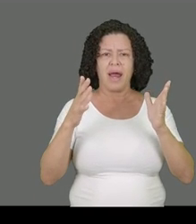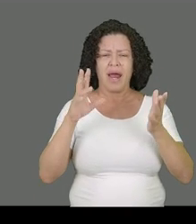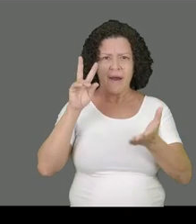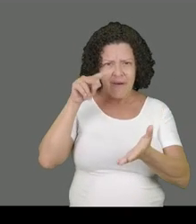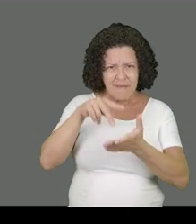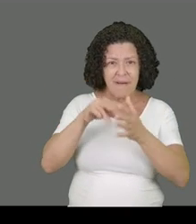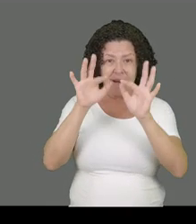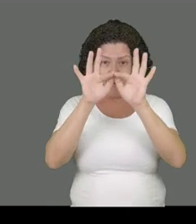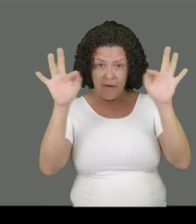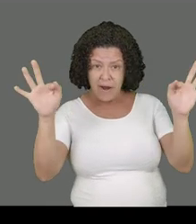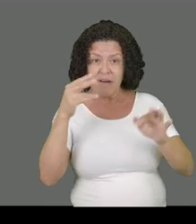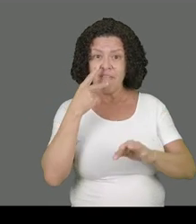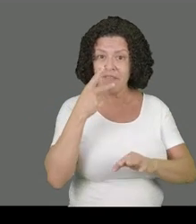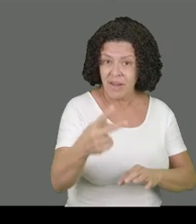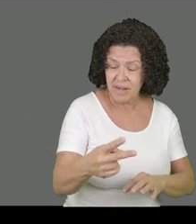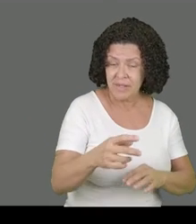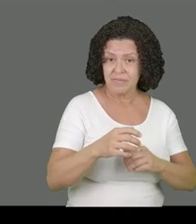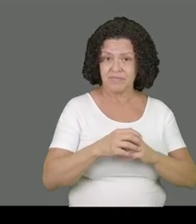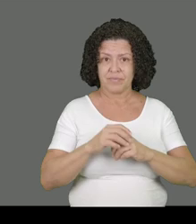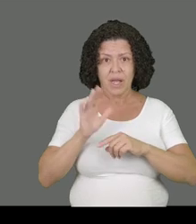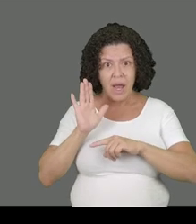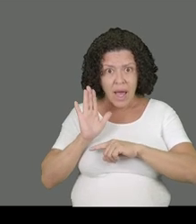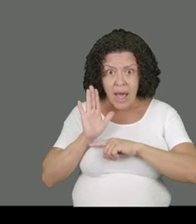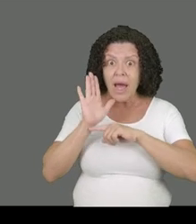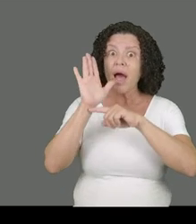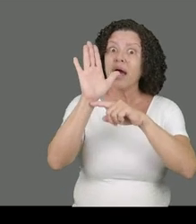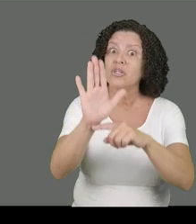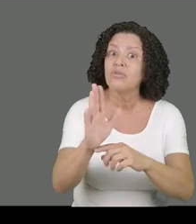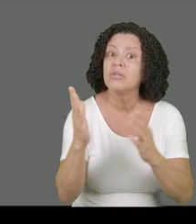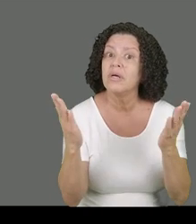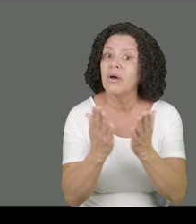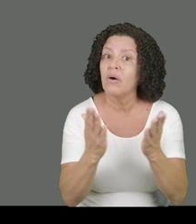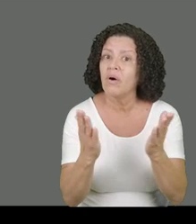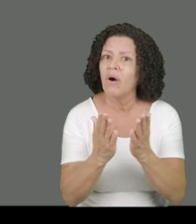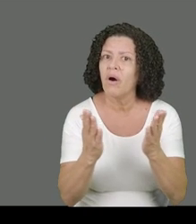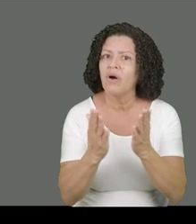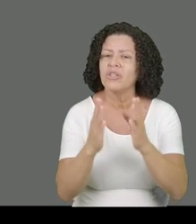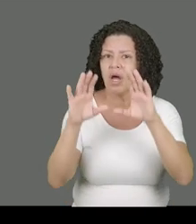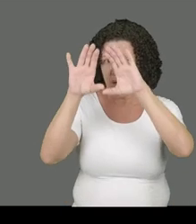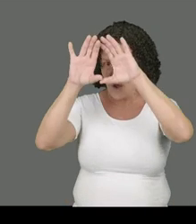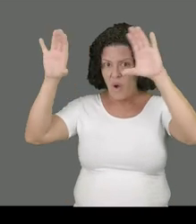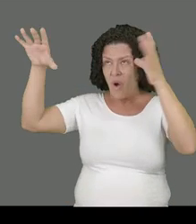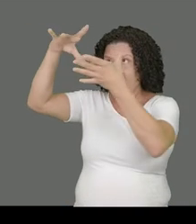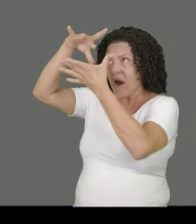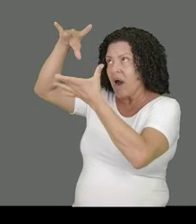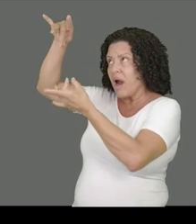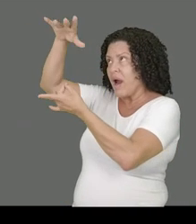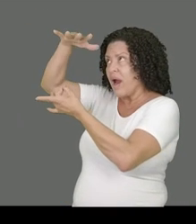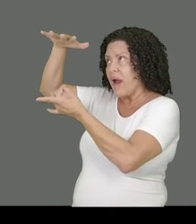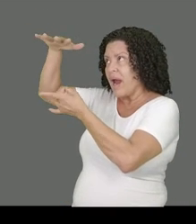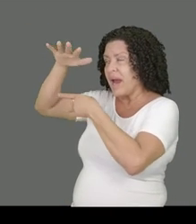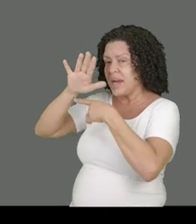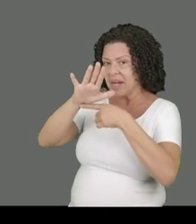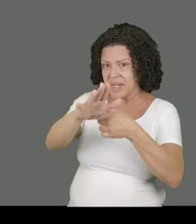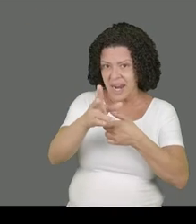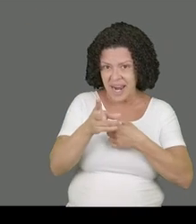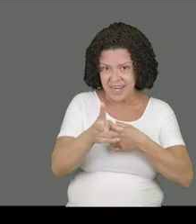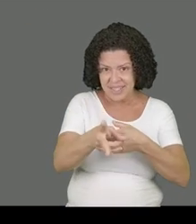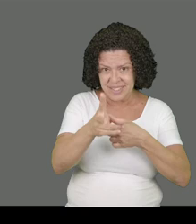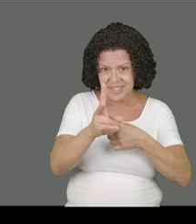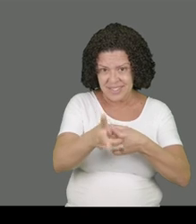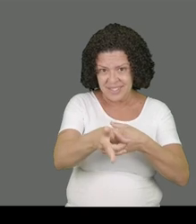parafrasear essa afirmativa dizendo, ajuda-te hoje, que o céu te